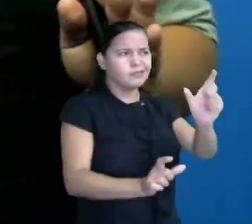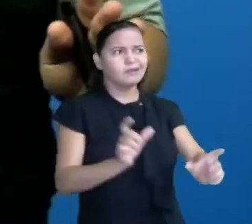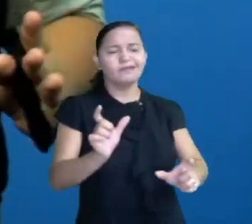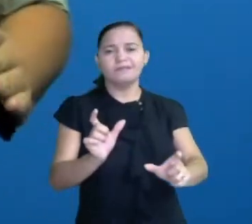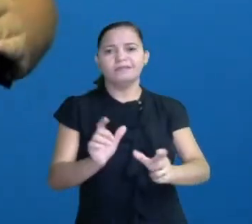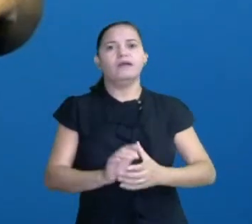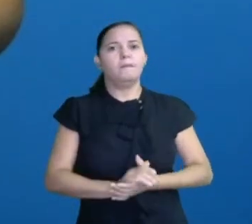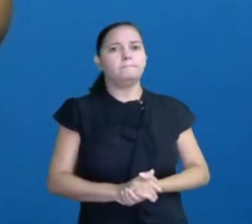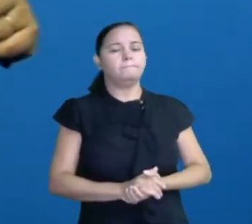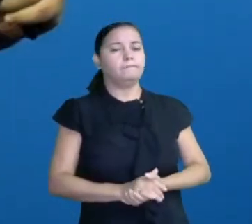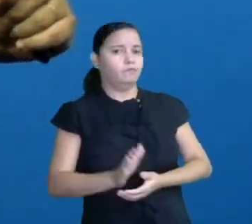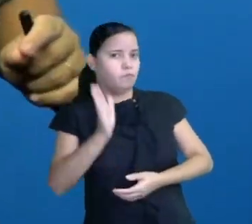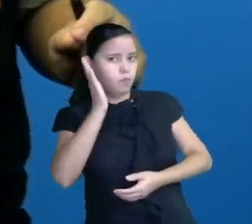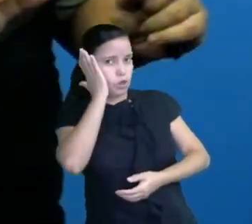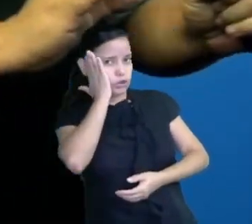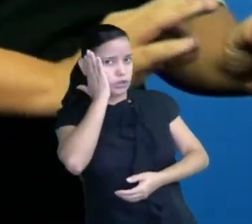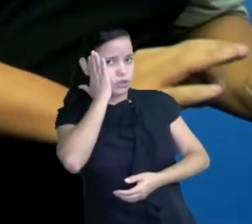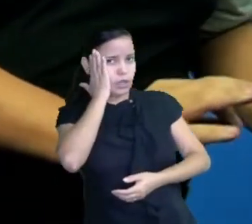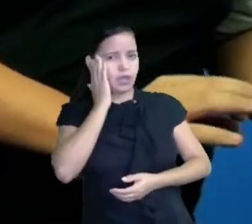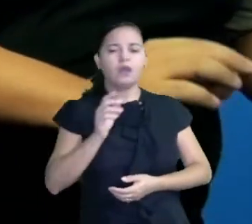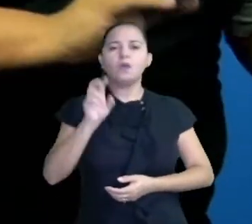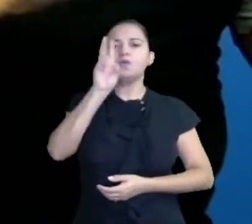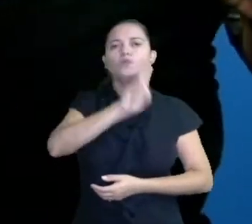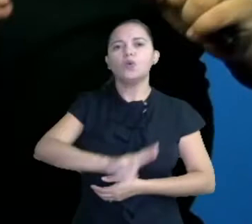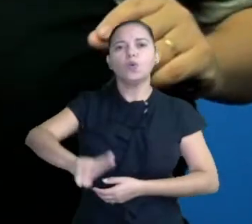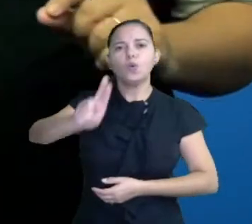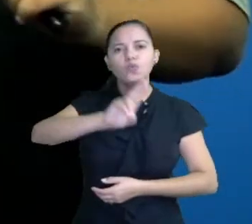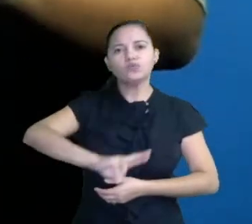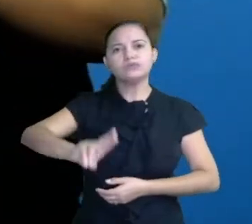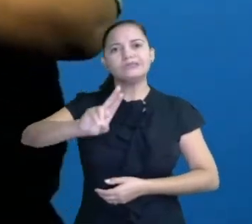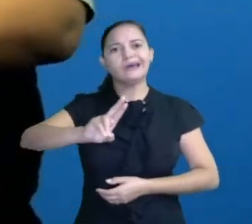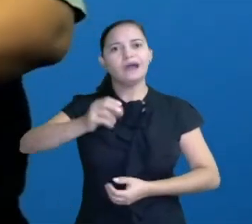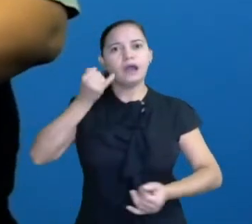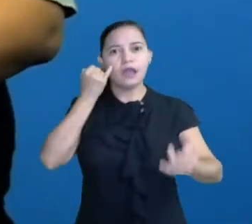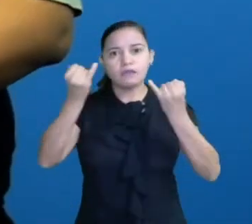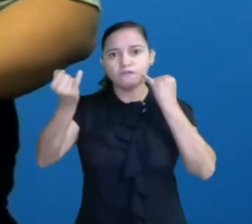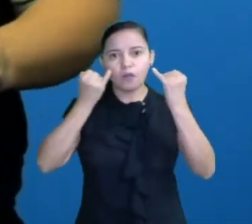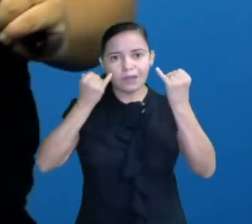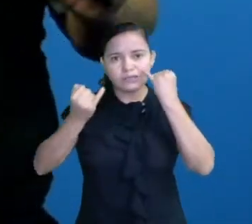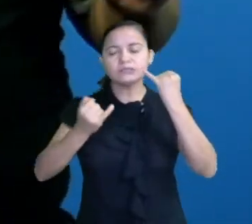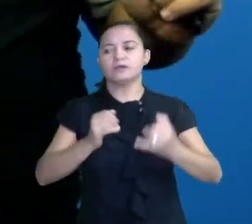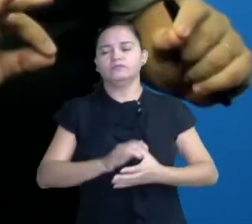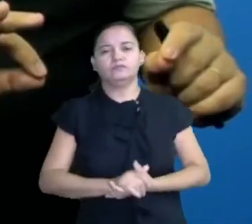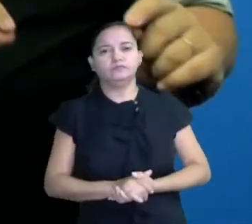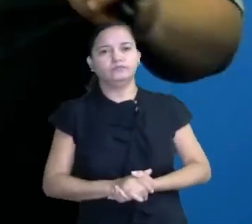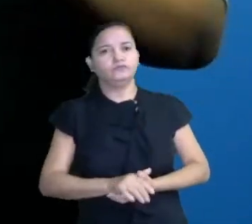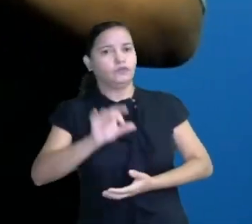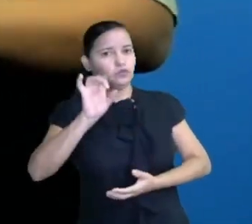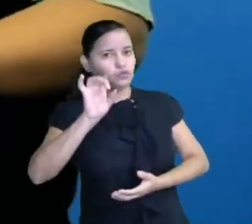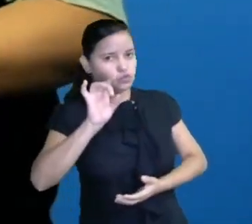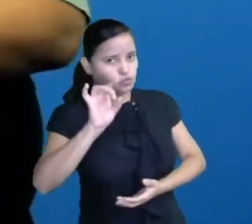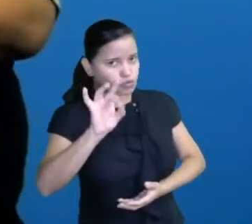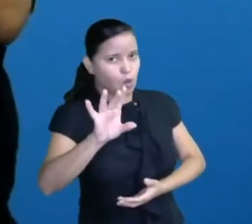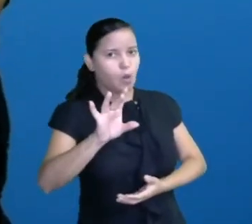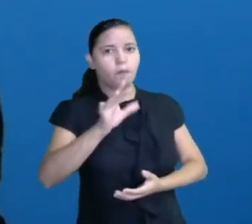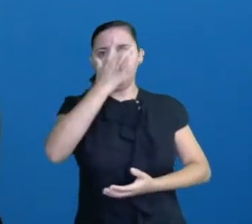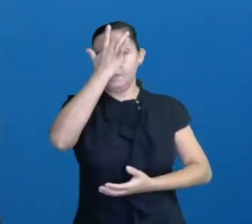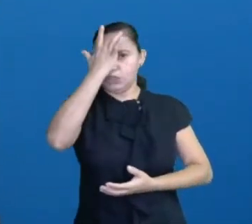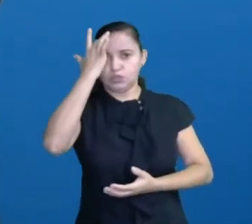ser bem claros quando podemos utilizar a informação implícita. Somente para